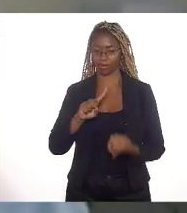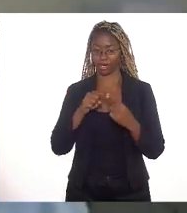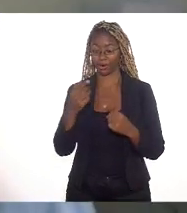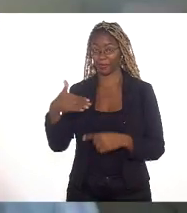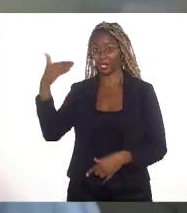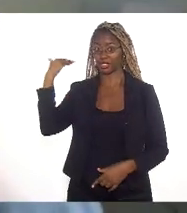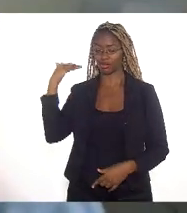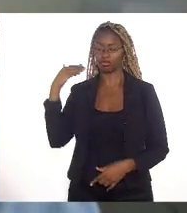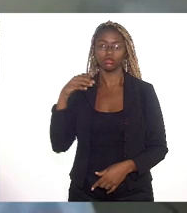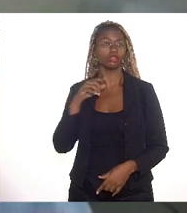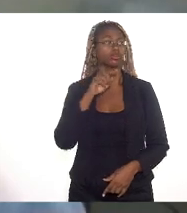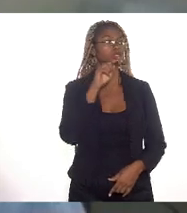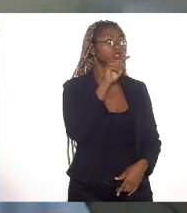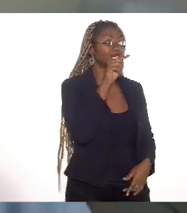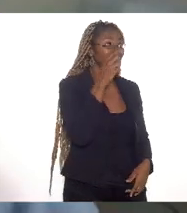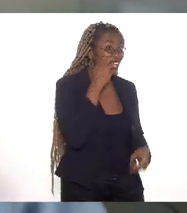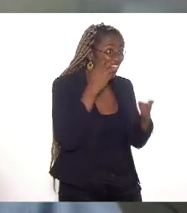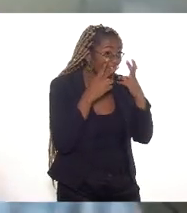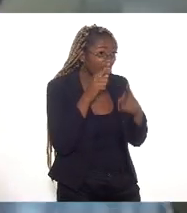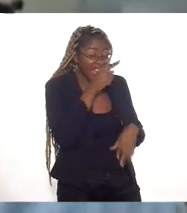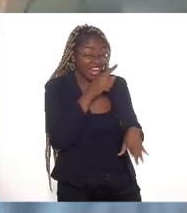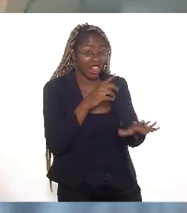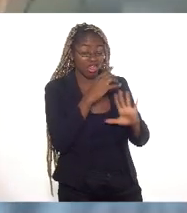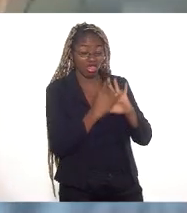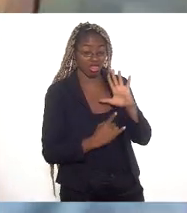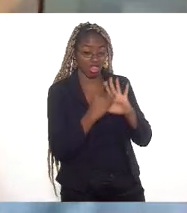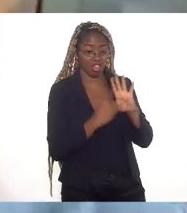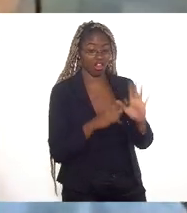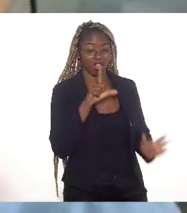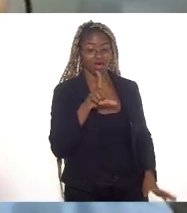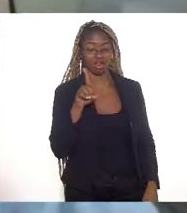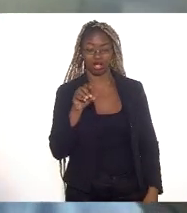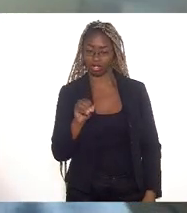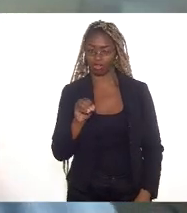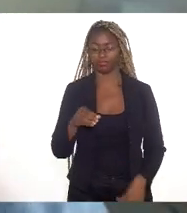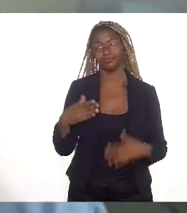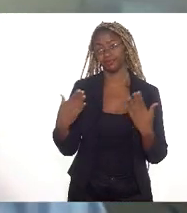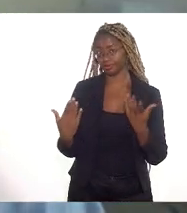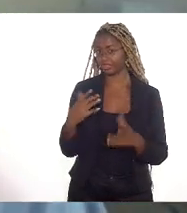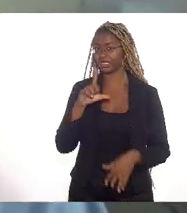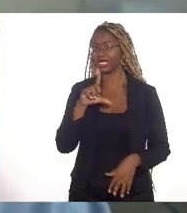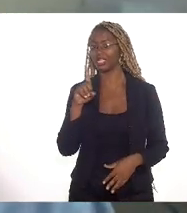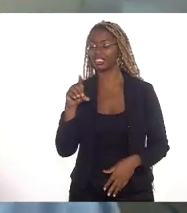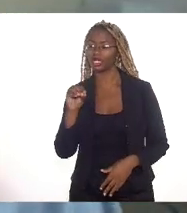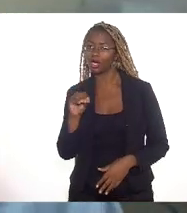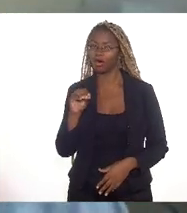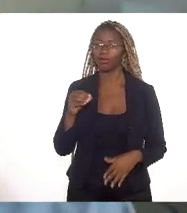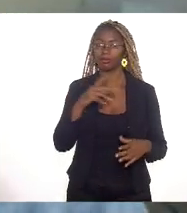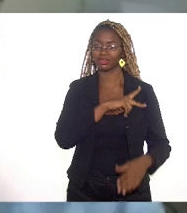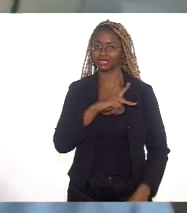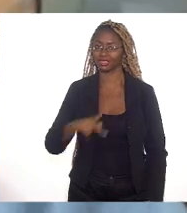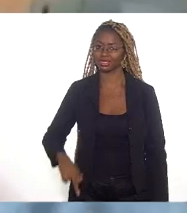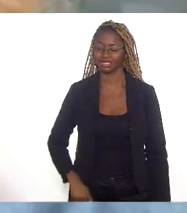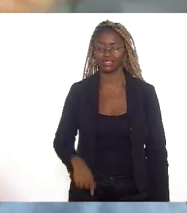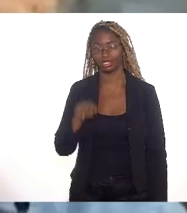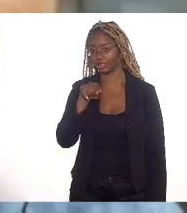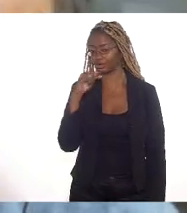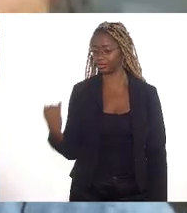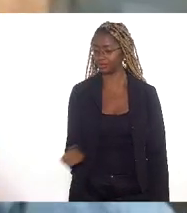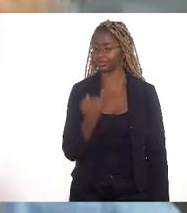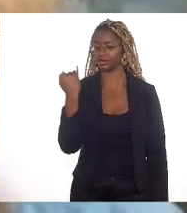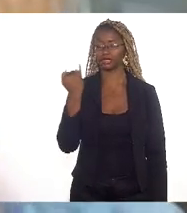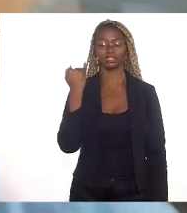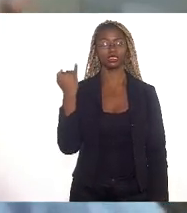a projeção que está na LDO. E essa LDO, senhor presidente, e aí que é importante,